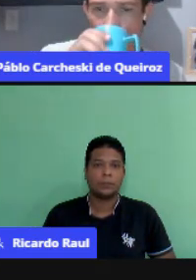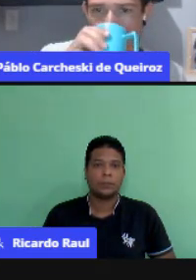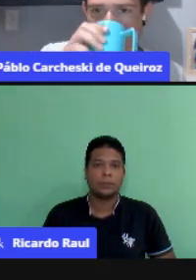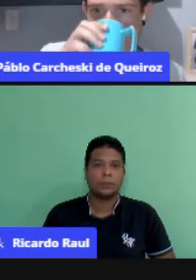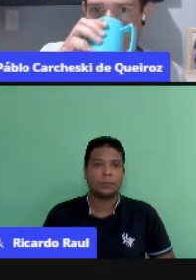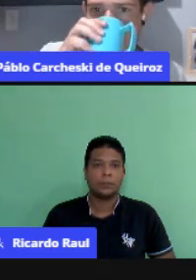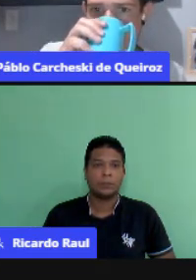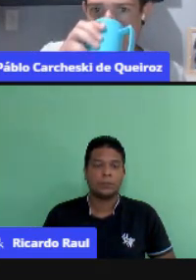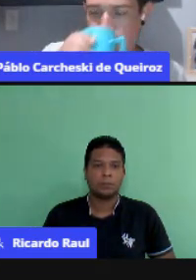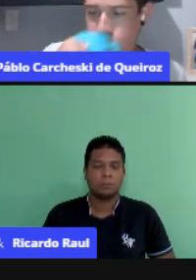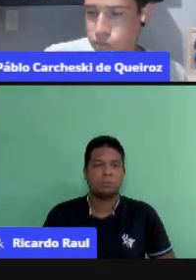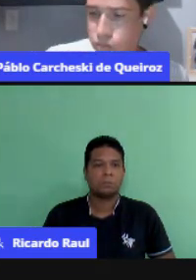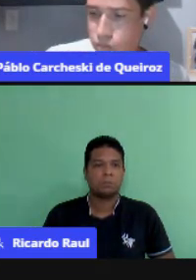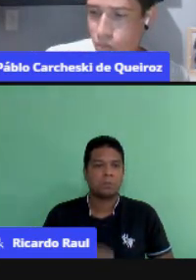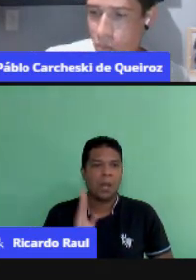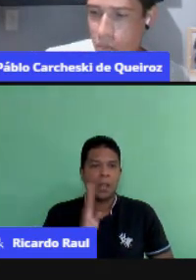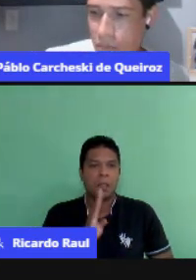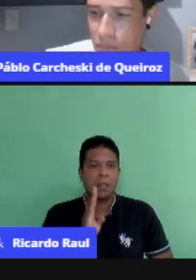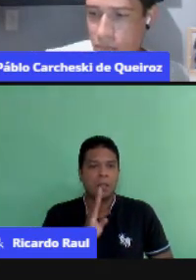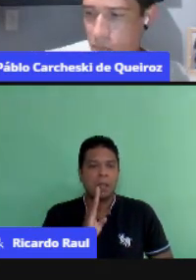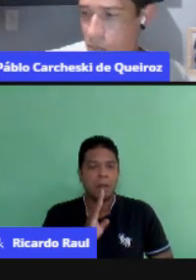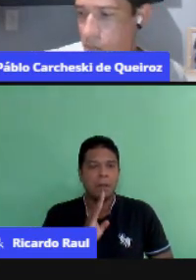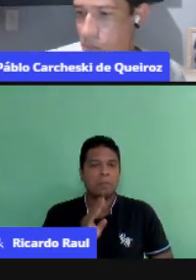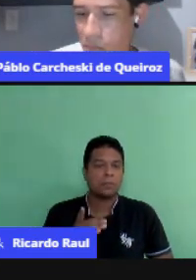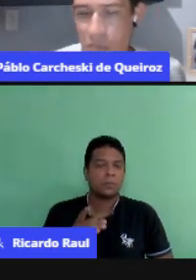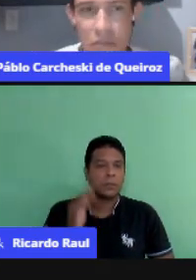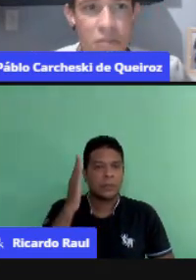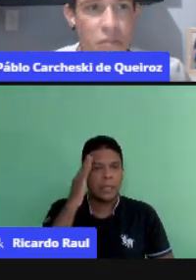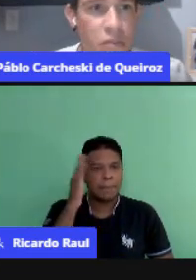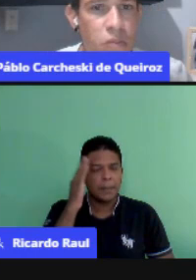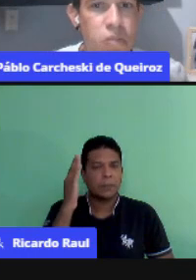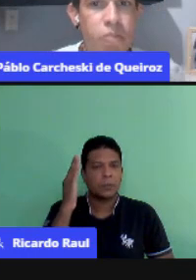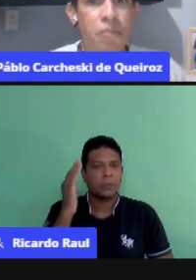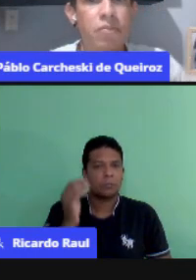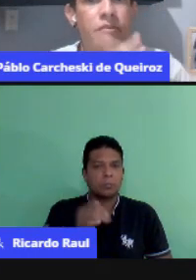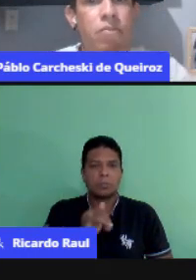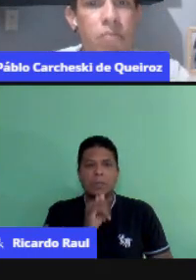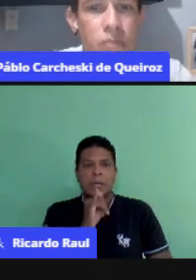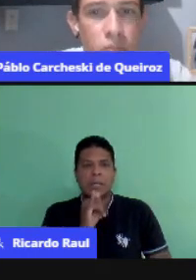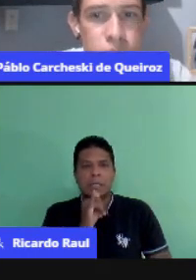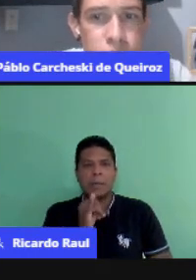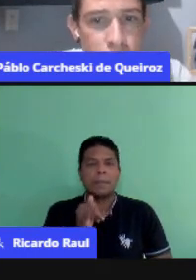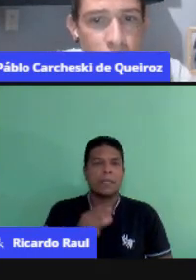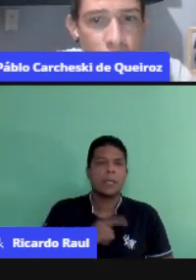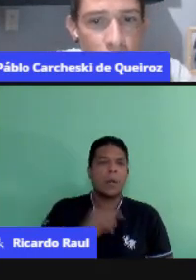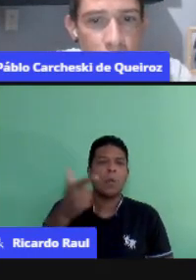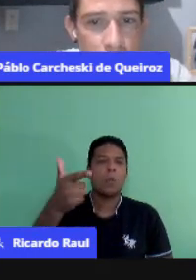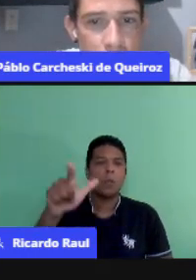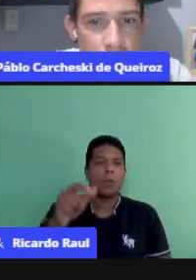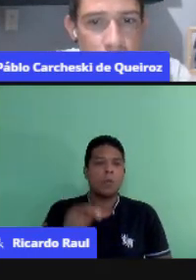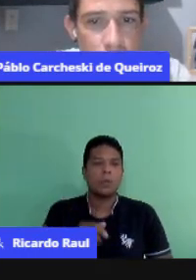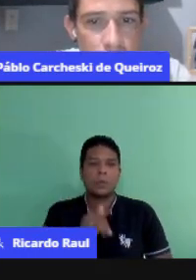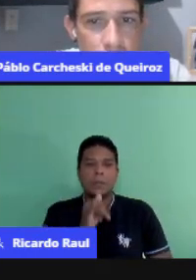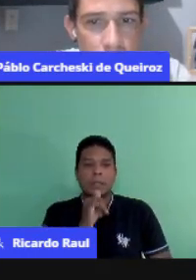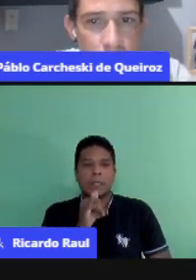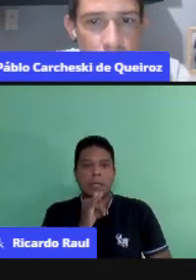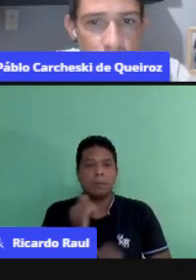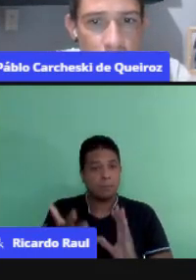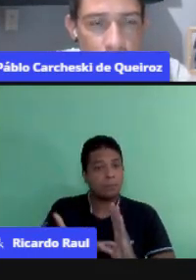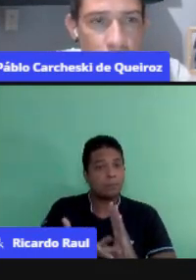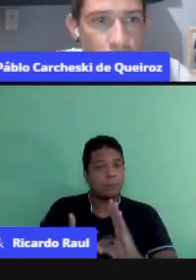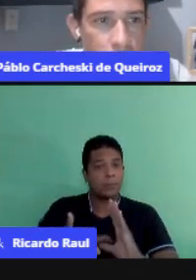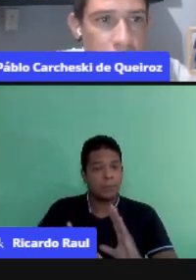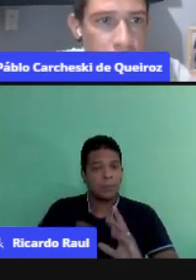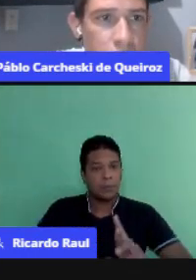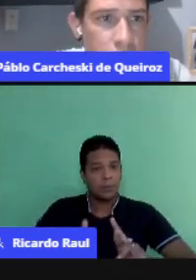Pablo, bem interessante esse questionamento seu, mas nós sabemos que você trouxe aí um exemplo, mas que existe também outros exemplos de habilidades que têm essa